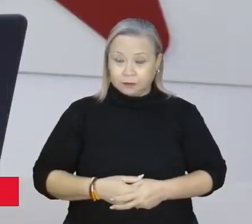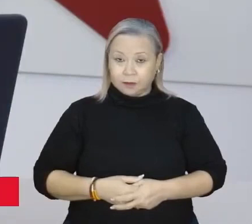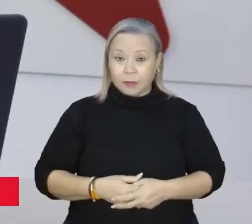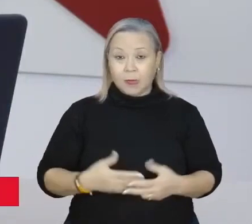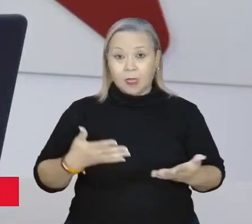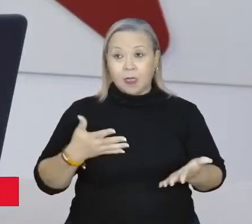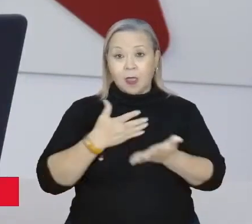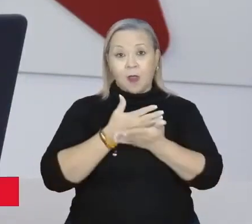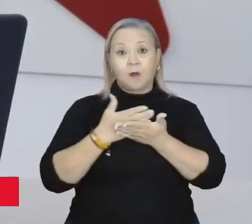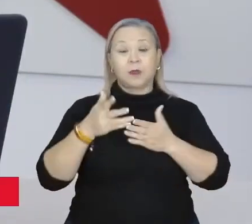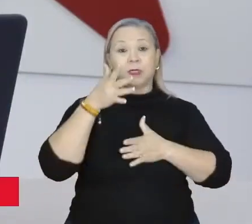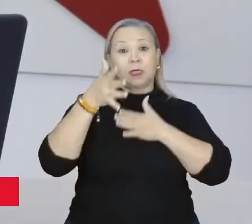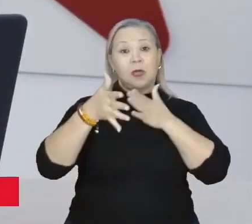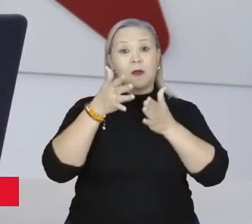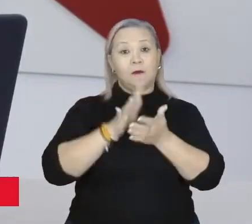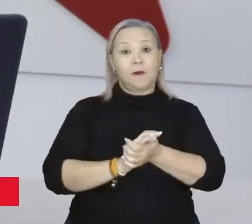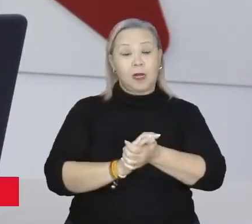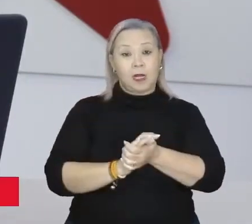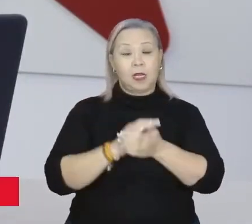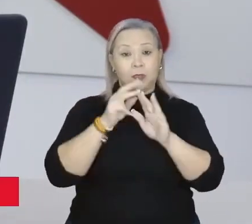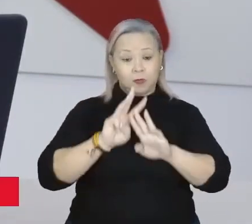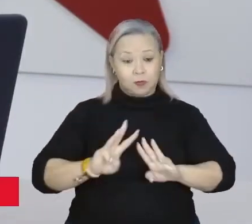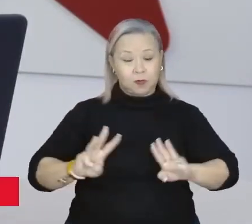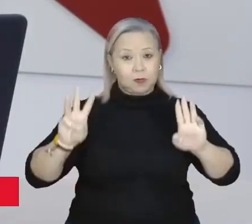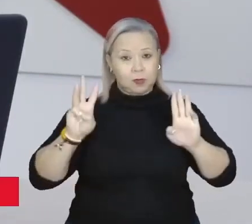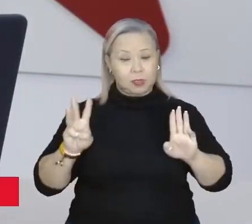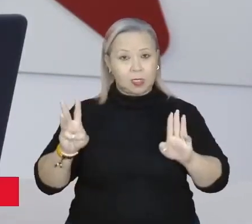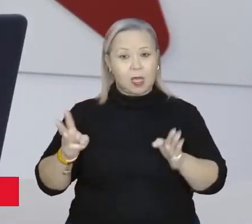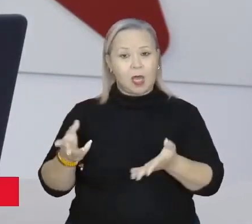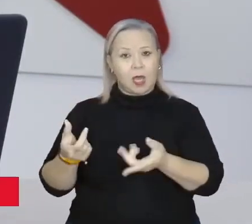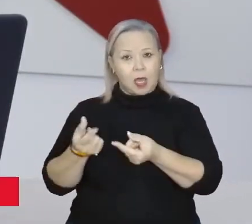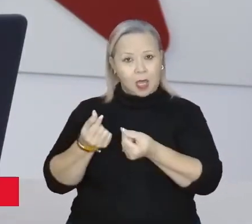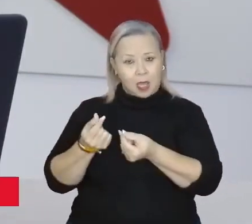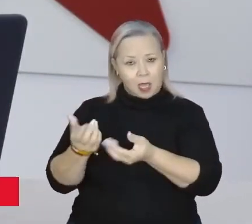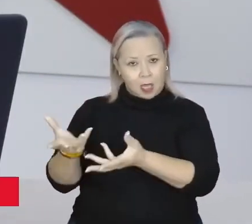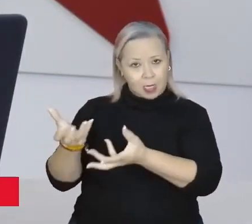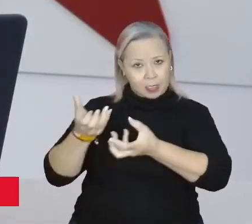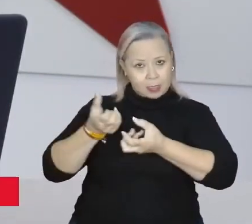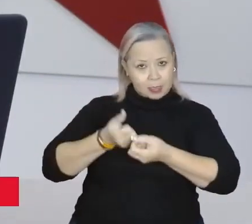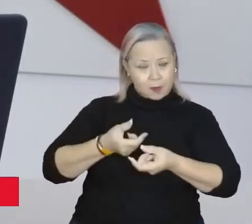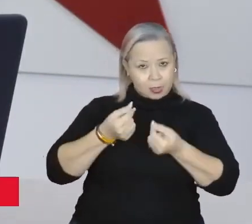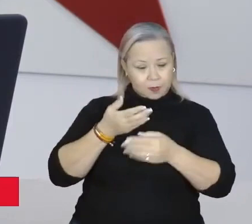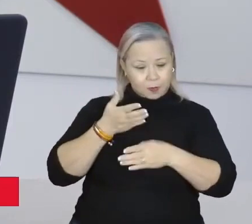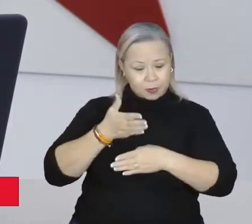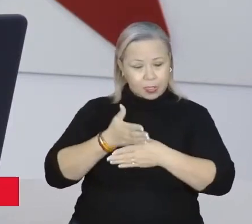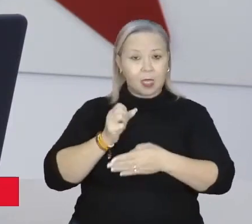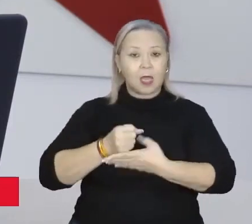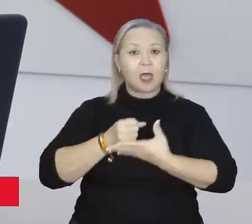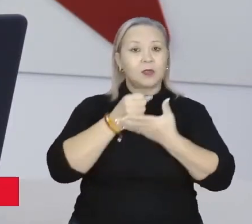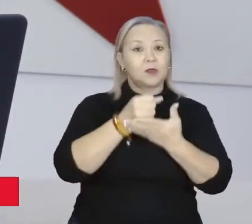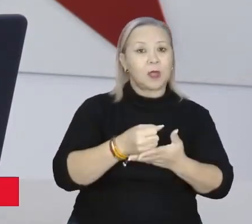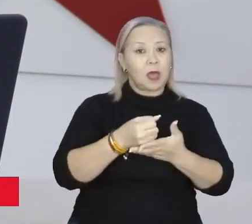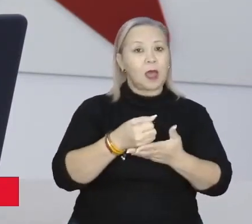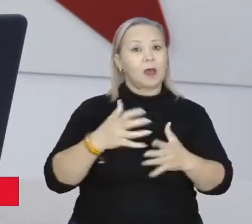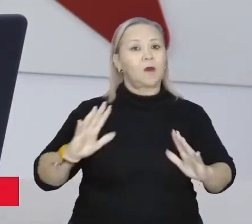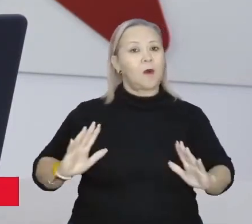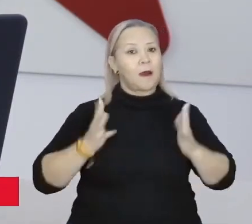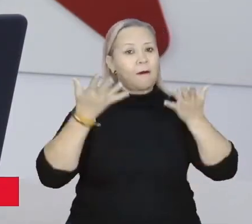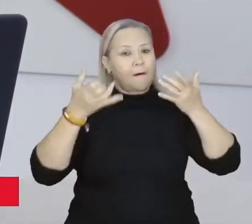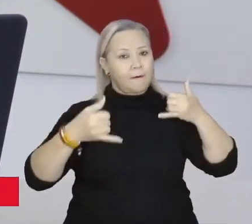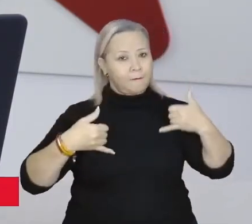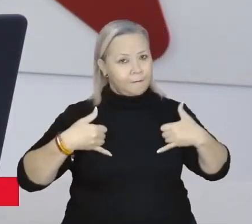Eu vou começar falando do site de arrecadação aí para você contribuir com a festa da posse, já que o nosso presidente está